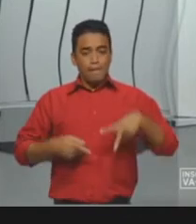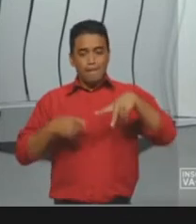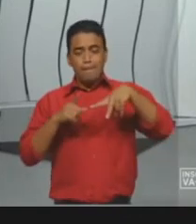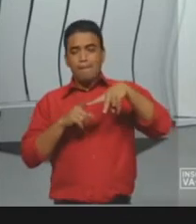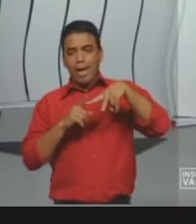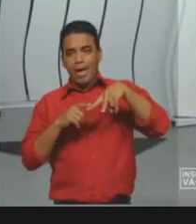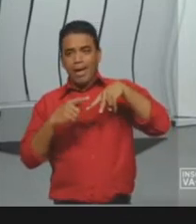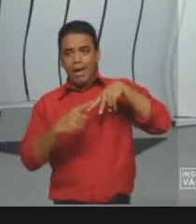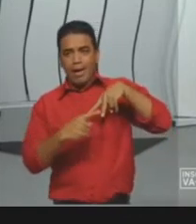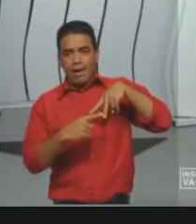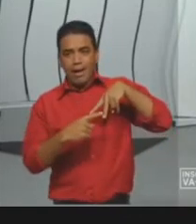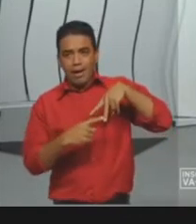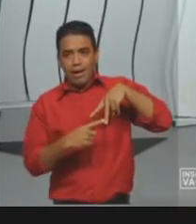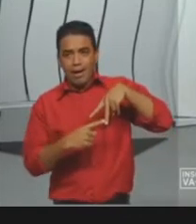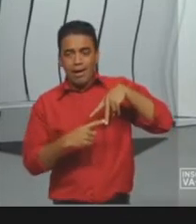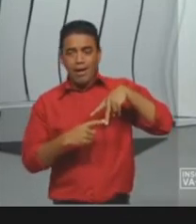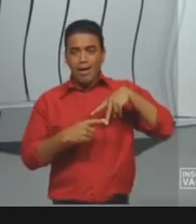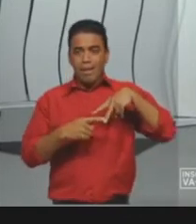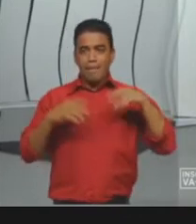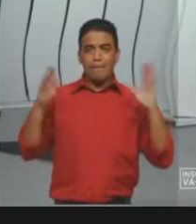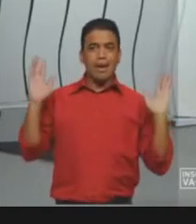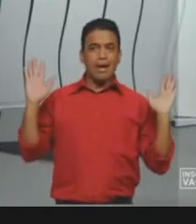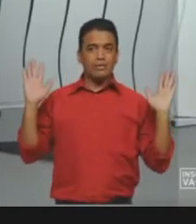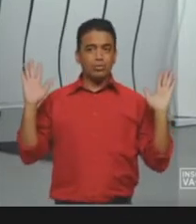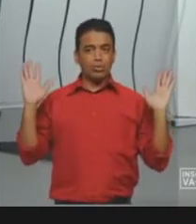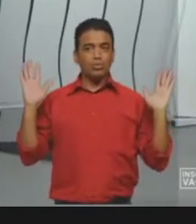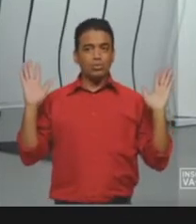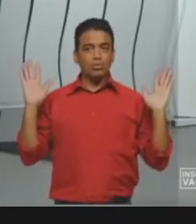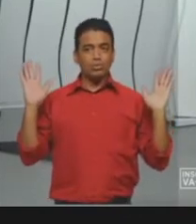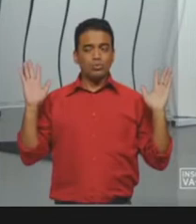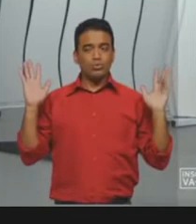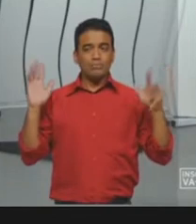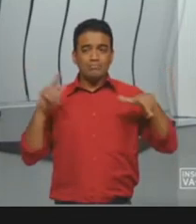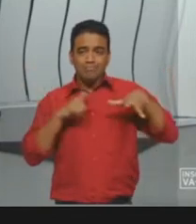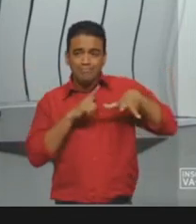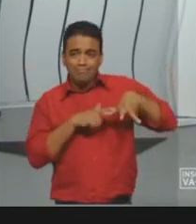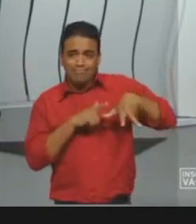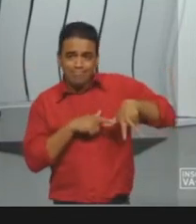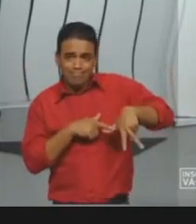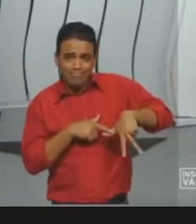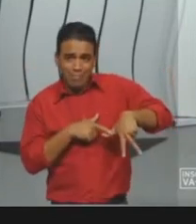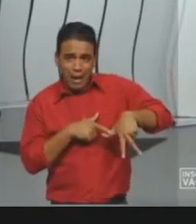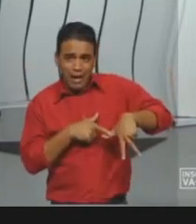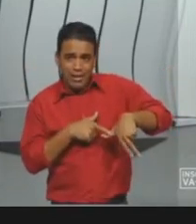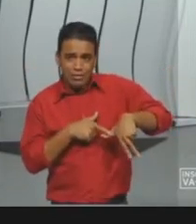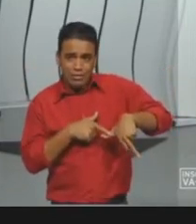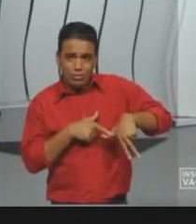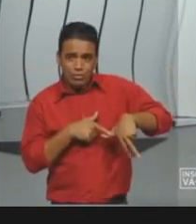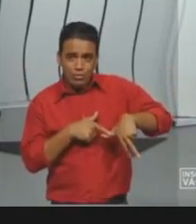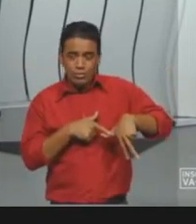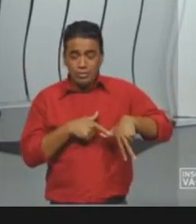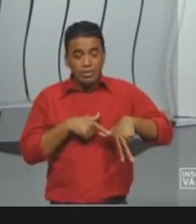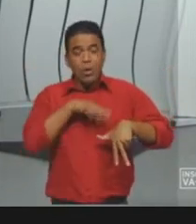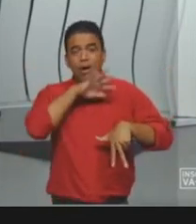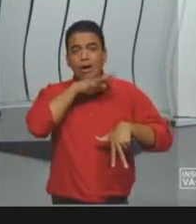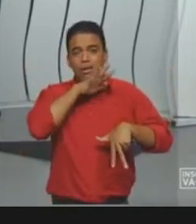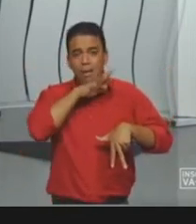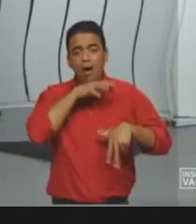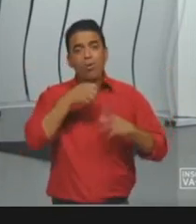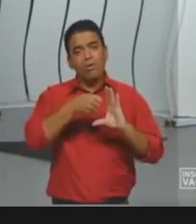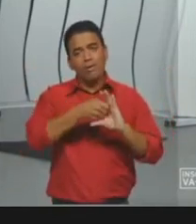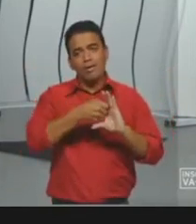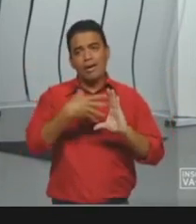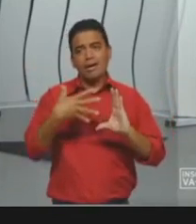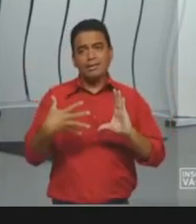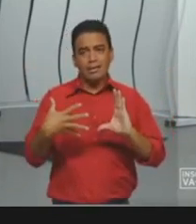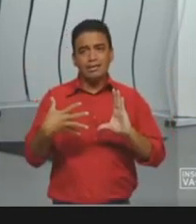que são minhas pernas, 2 membros superiores. Então, vários animais que tiverem essas características podem ser colocadas